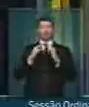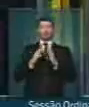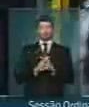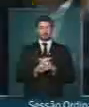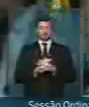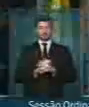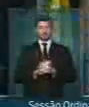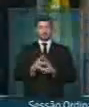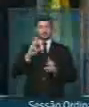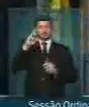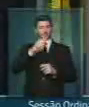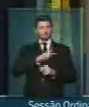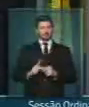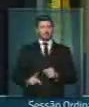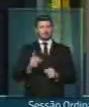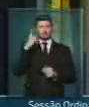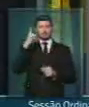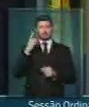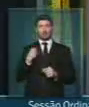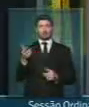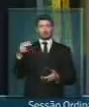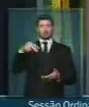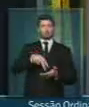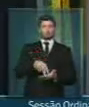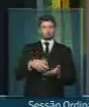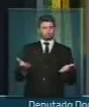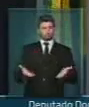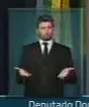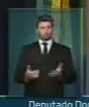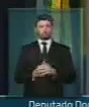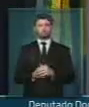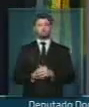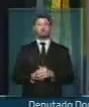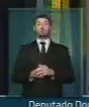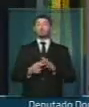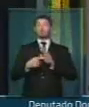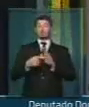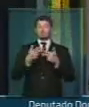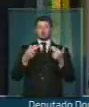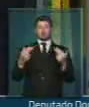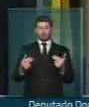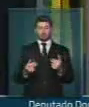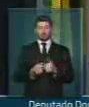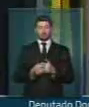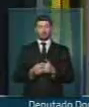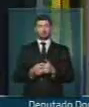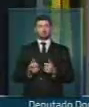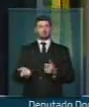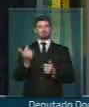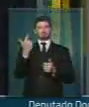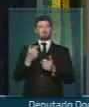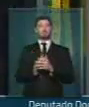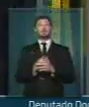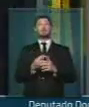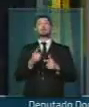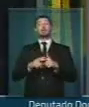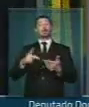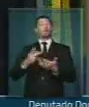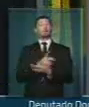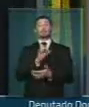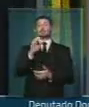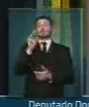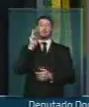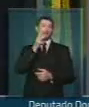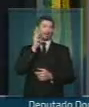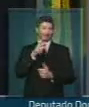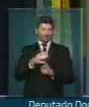senhores deputados, eu trago aqui nesse momento situações inusitadas que com certeza só ocorrem no estado do